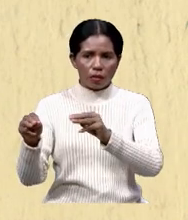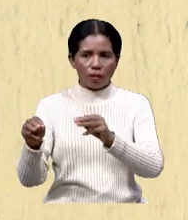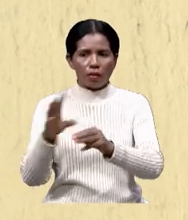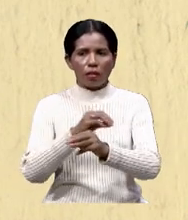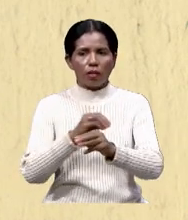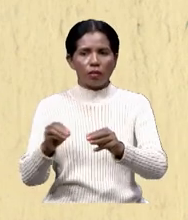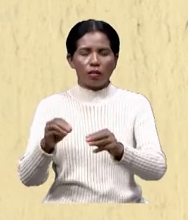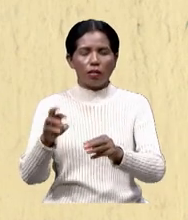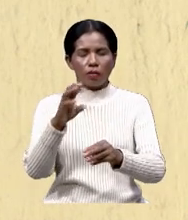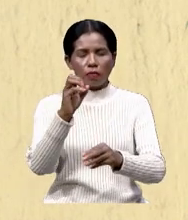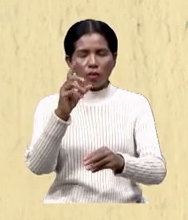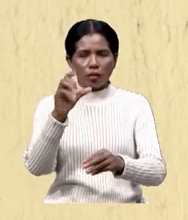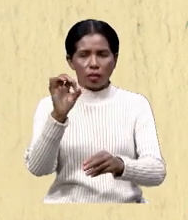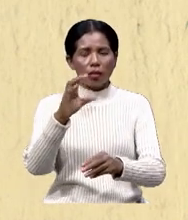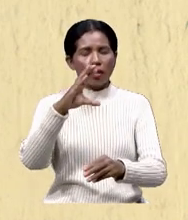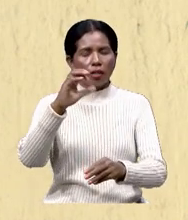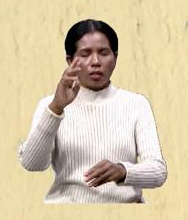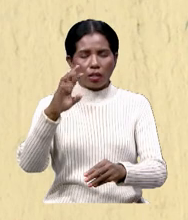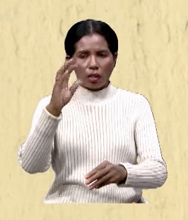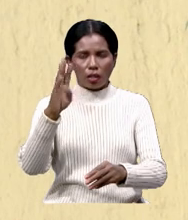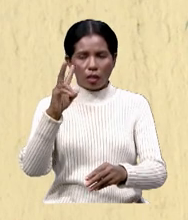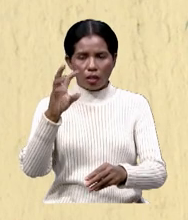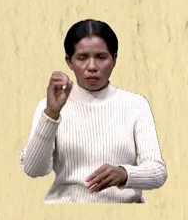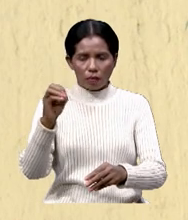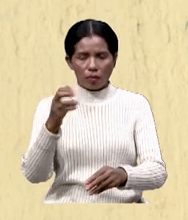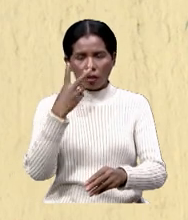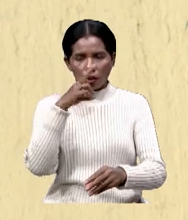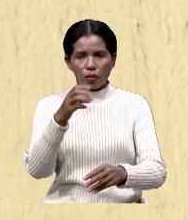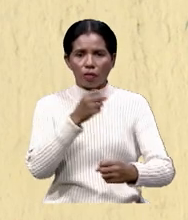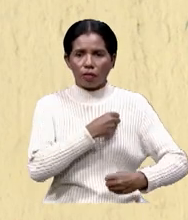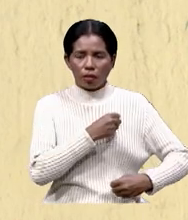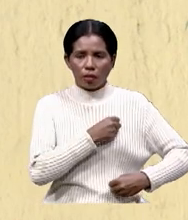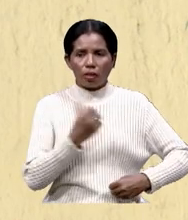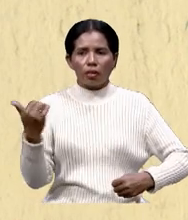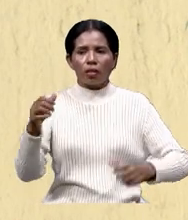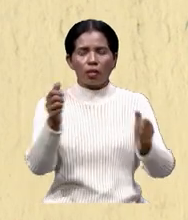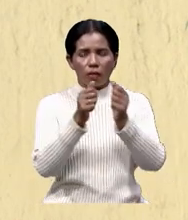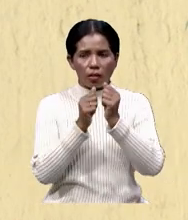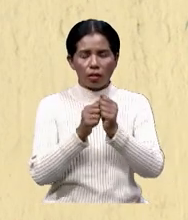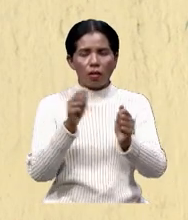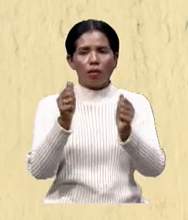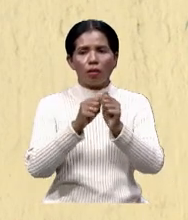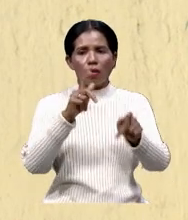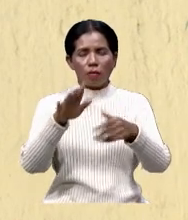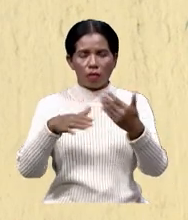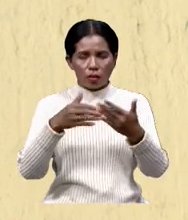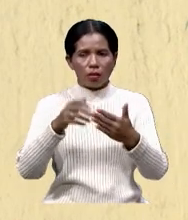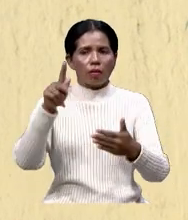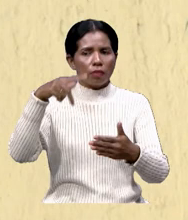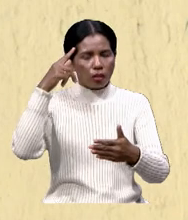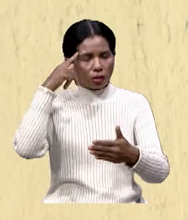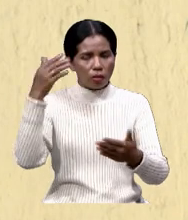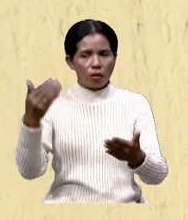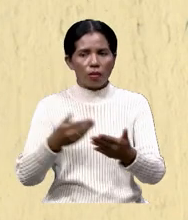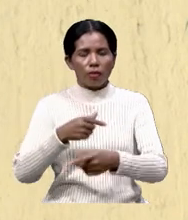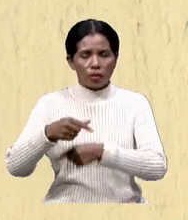revolução dos escravos, a revolução UCI militar Cira. Cira a Mutuco, ou comunidade, ou político nova